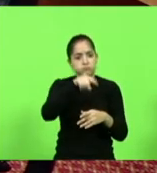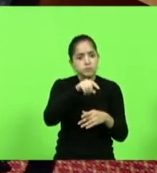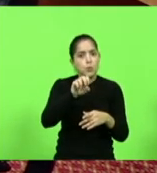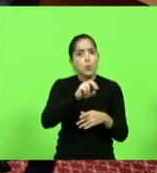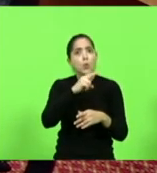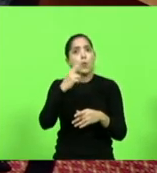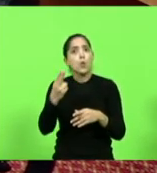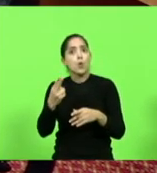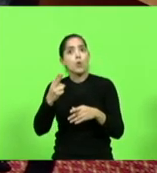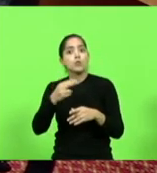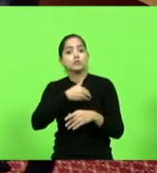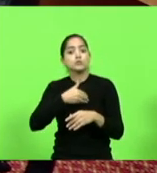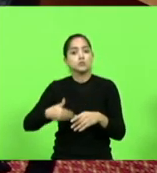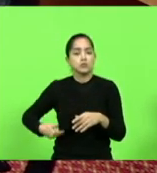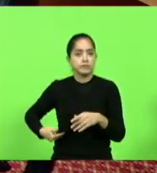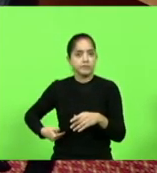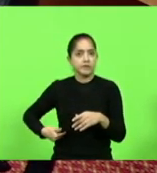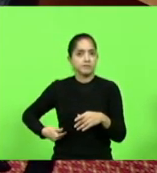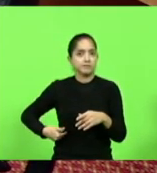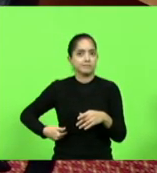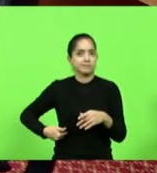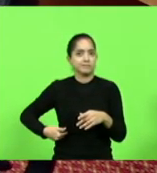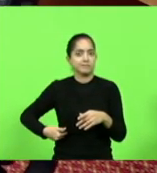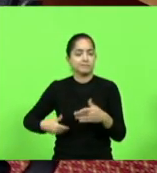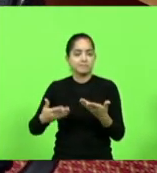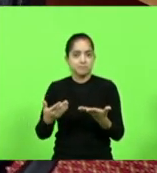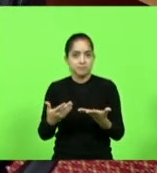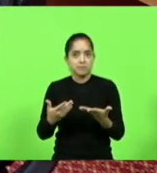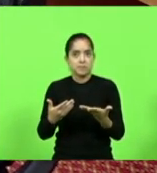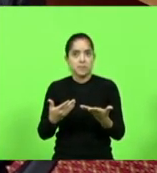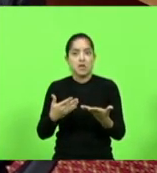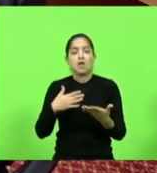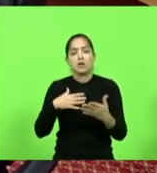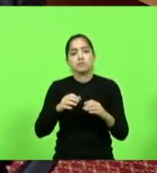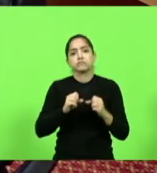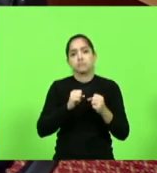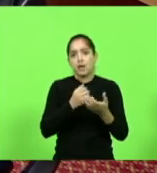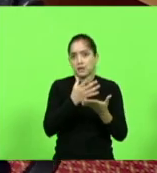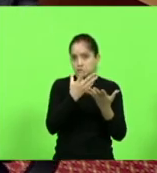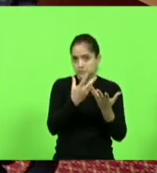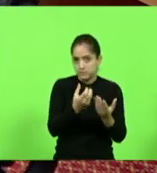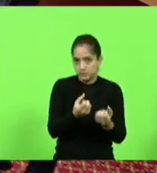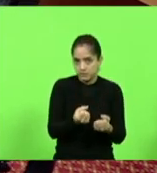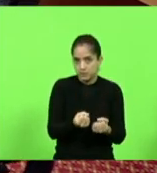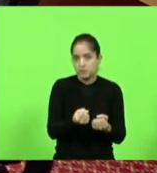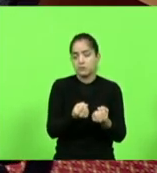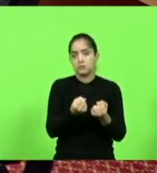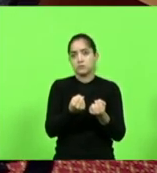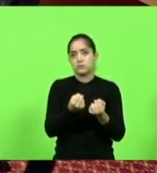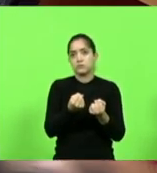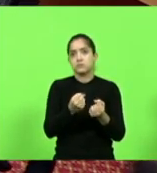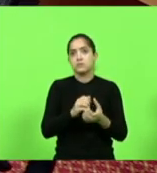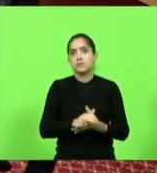do governo que vetaram? Então, nós temos que estudar. Eu sou favorável ao veto, vou me...